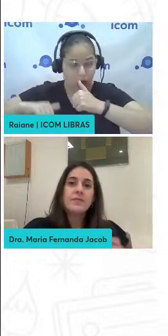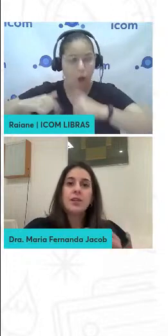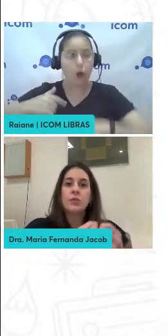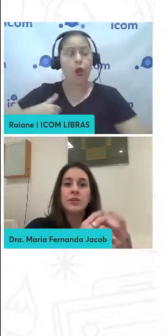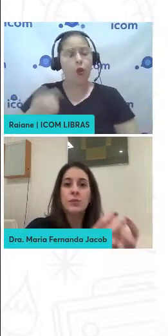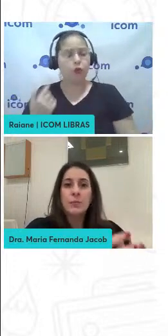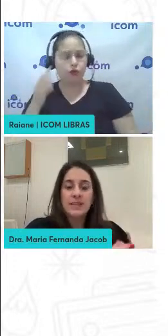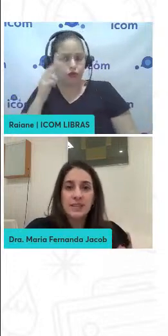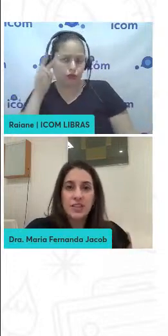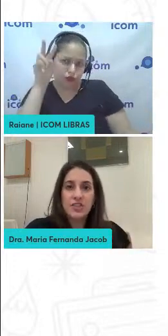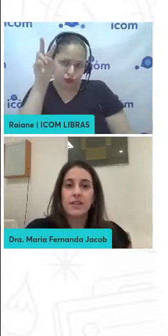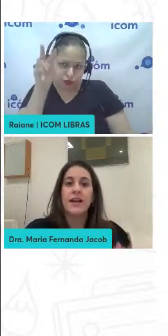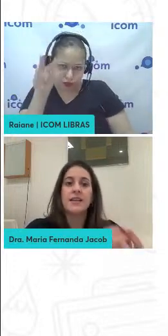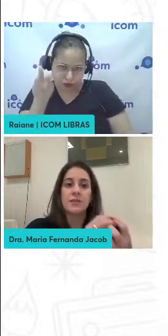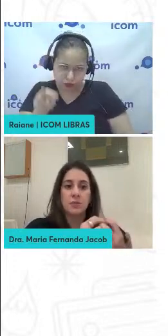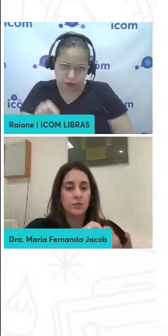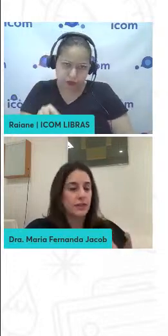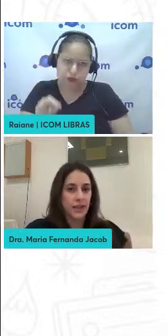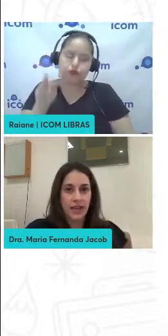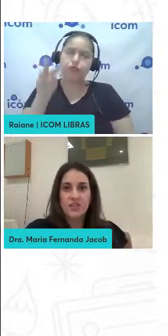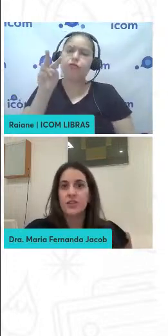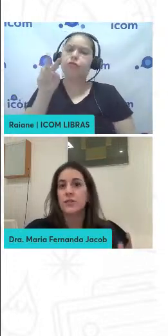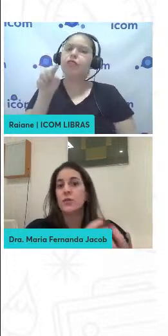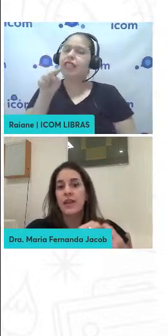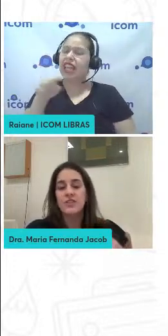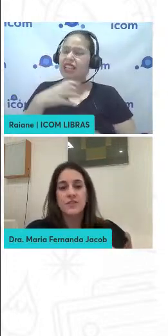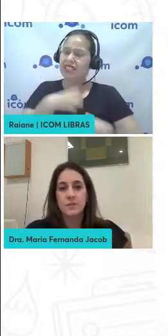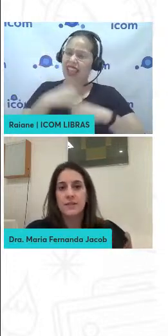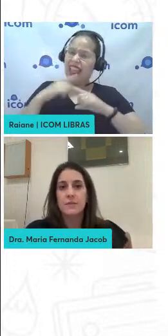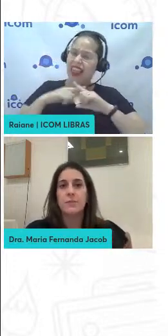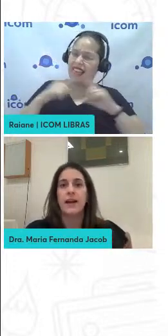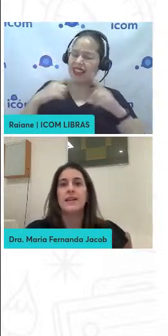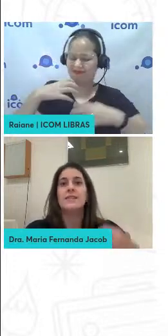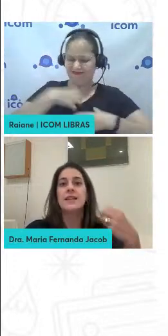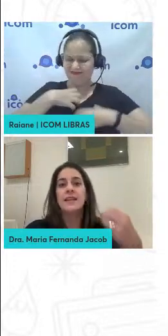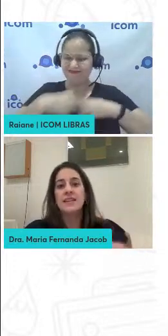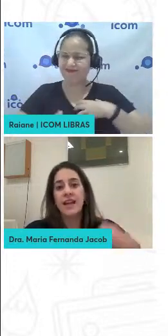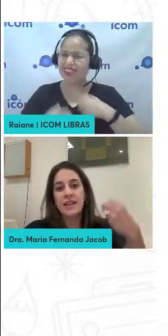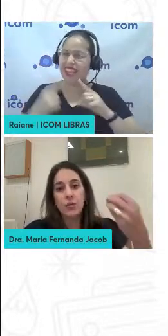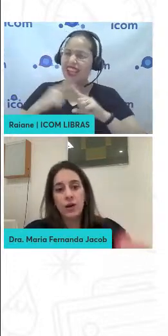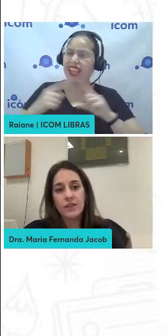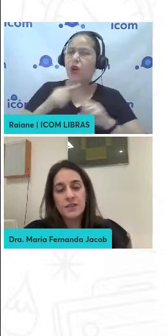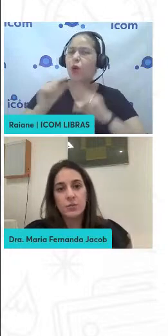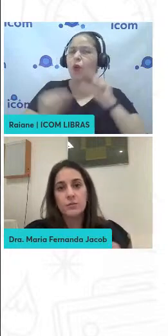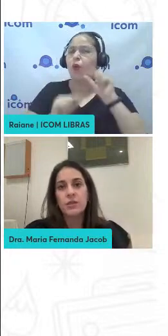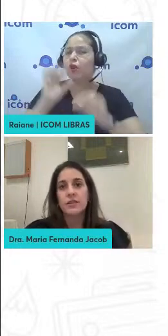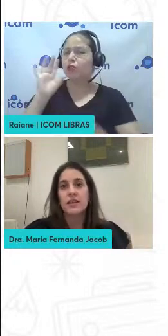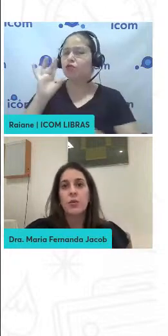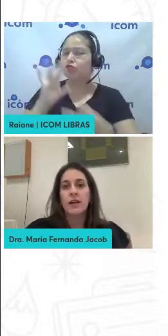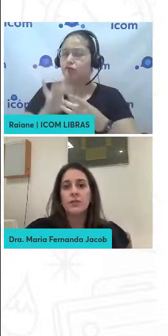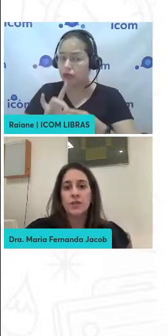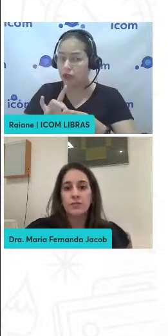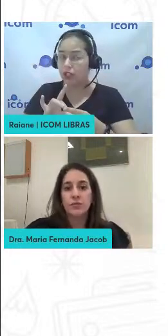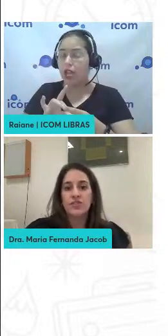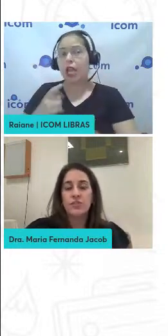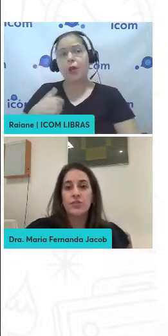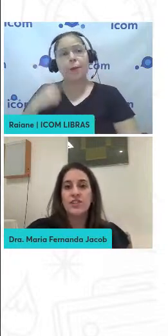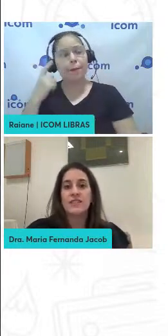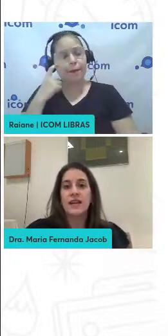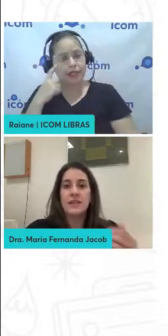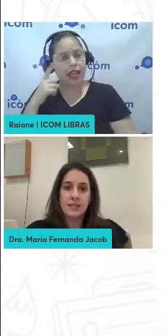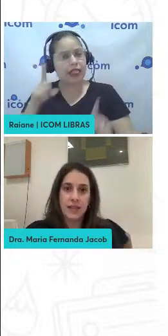identificar o que o meu paciente traz como queixas ou queixas principais, e aí qual vai ser o momento adequado que eu